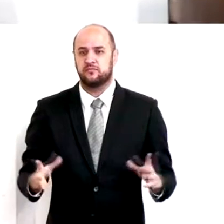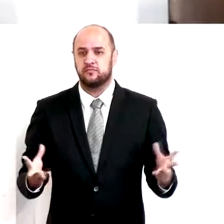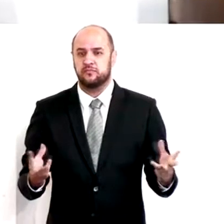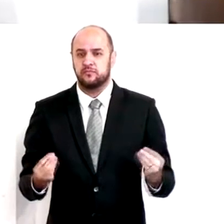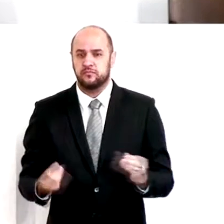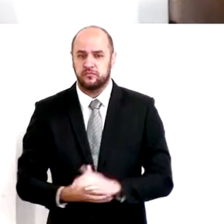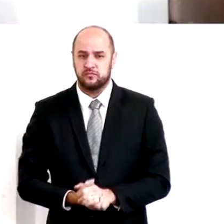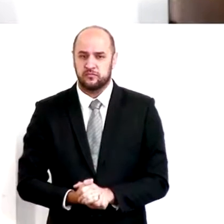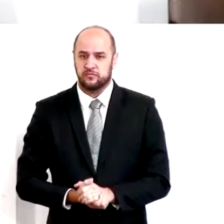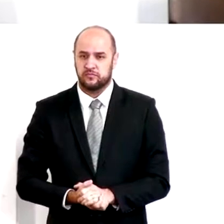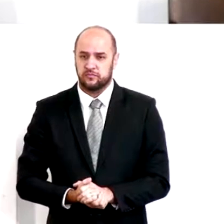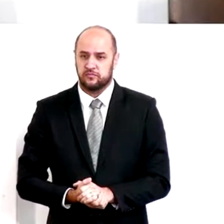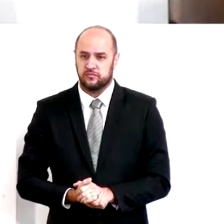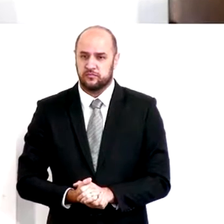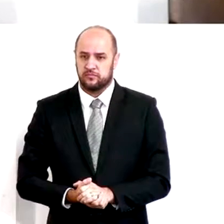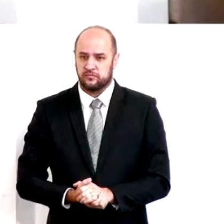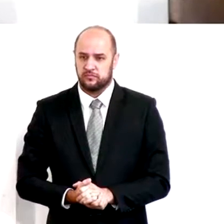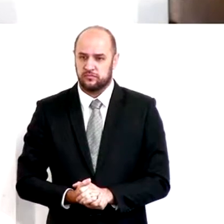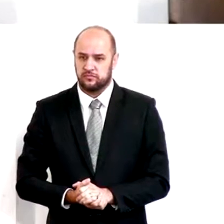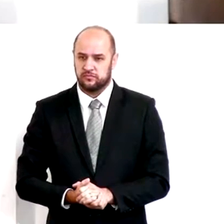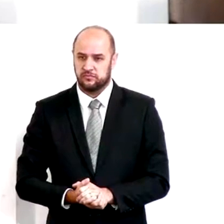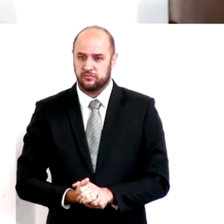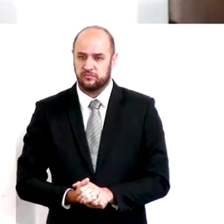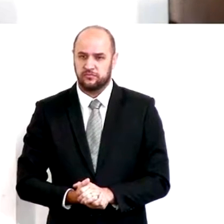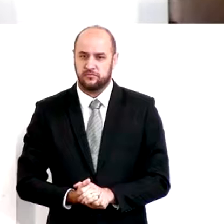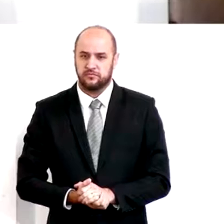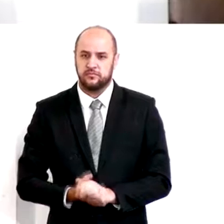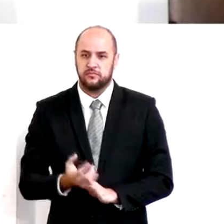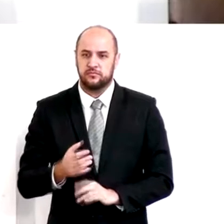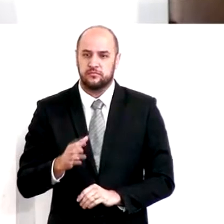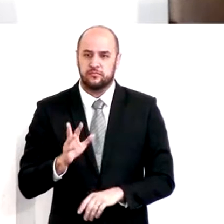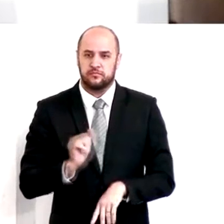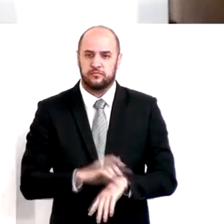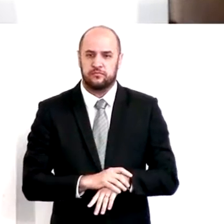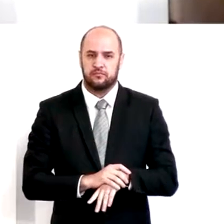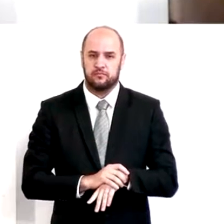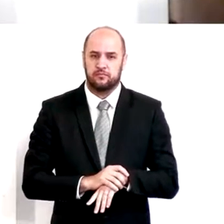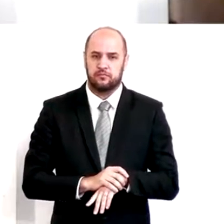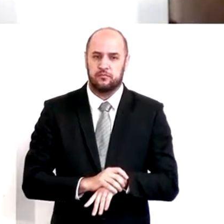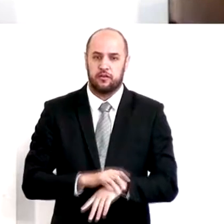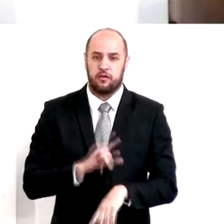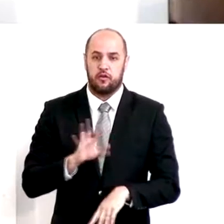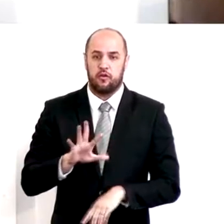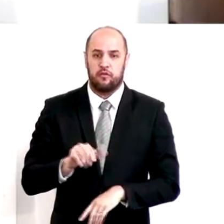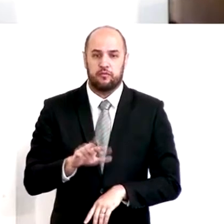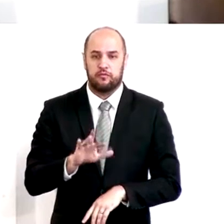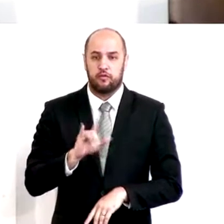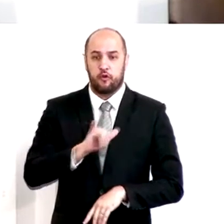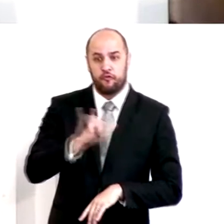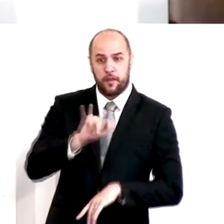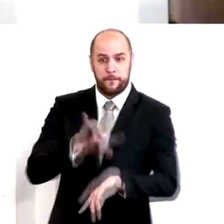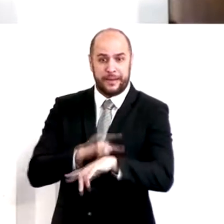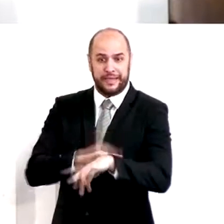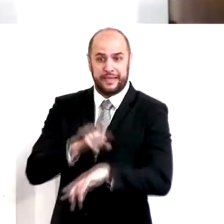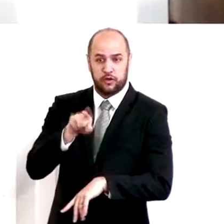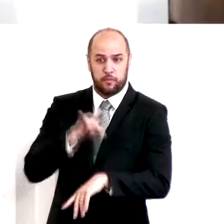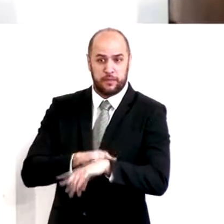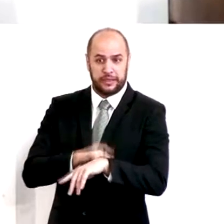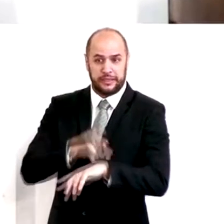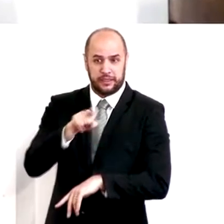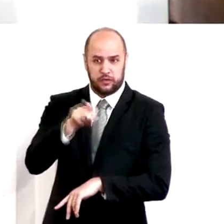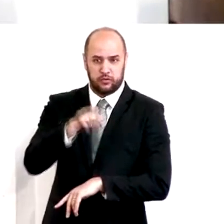tantas flores que elas são conhecidas por seu perfume. Então, crianças,